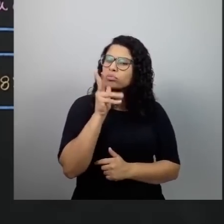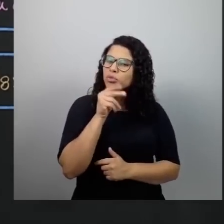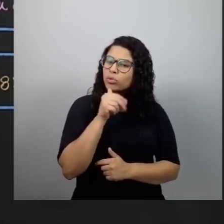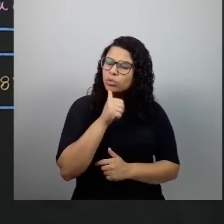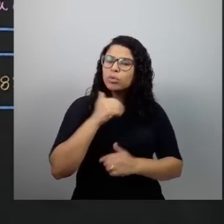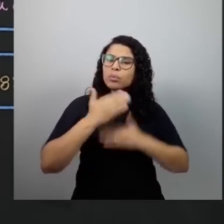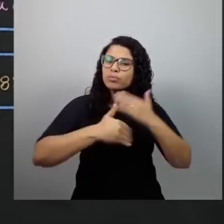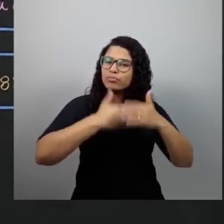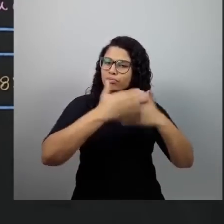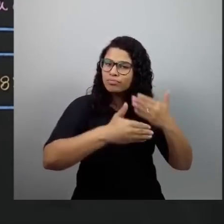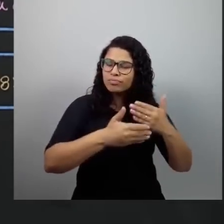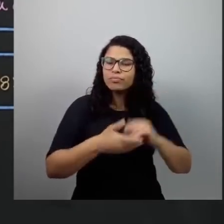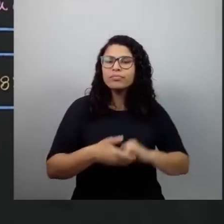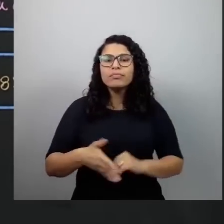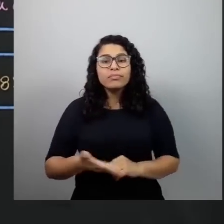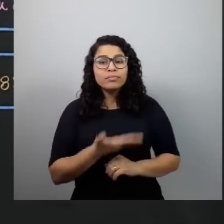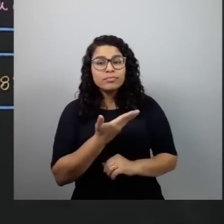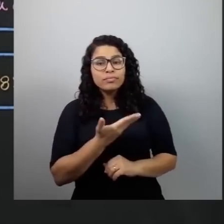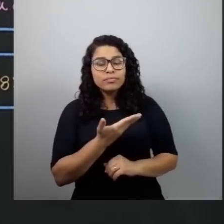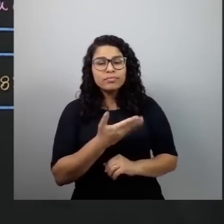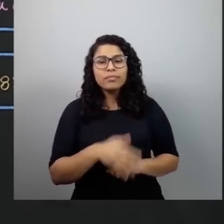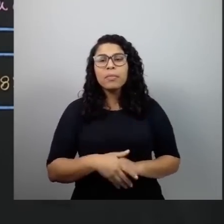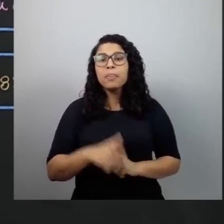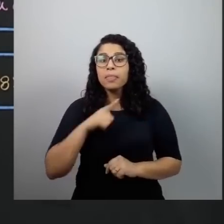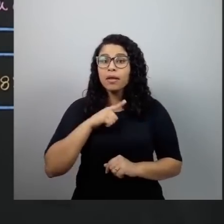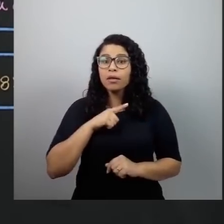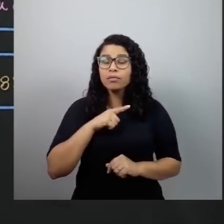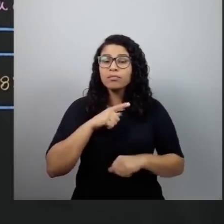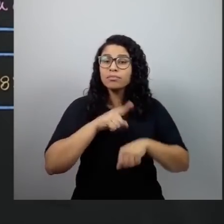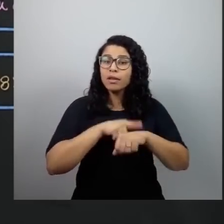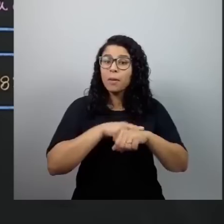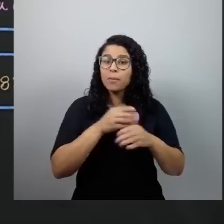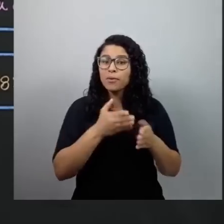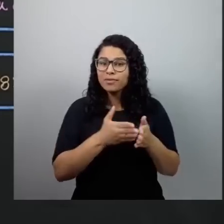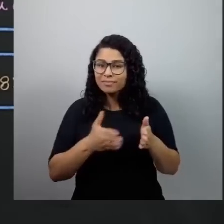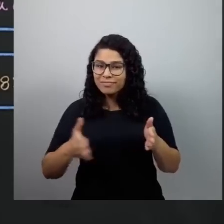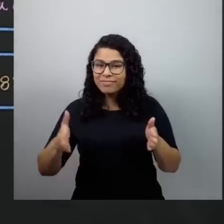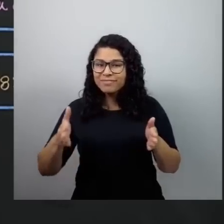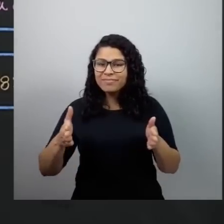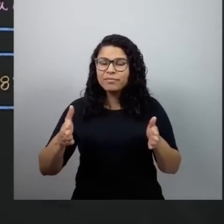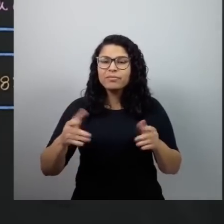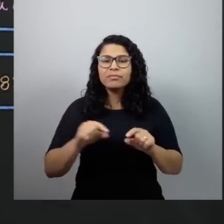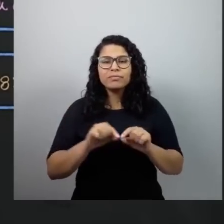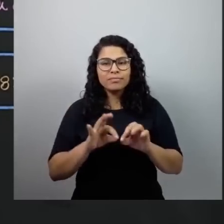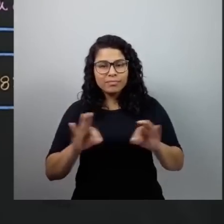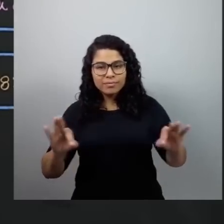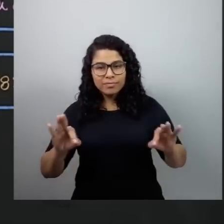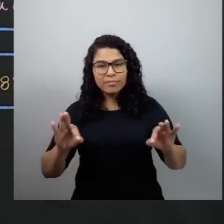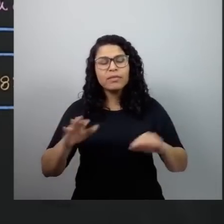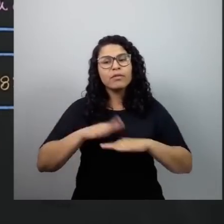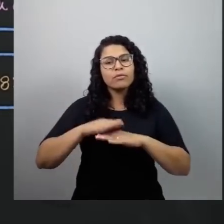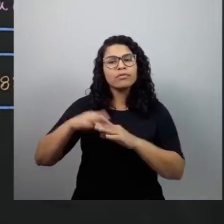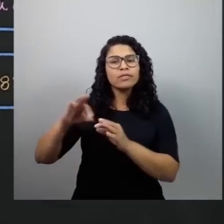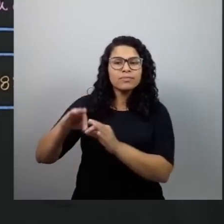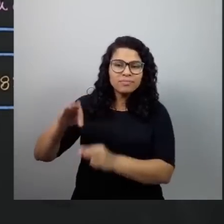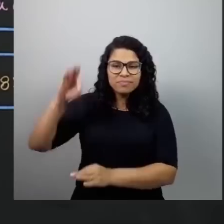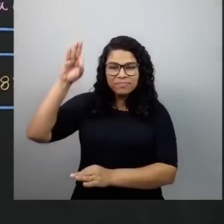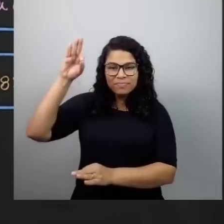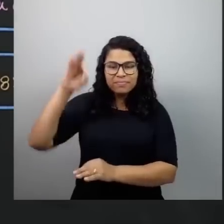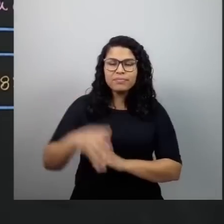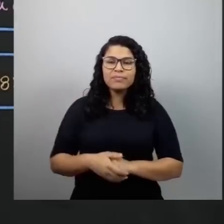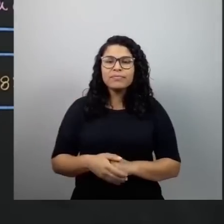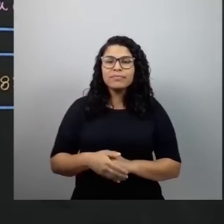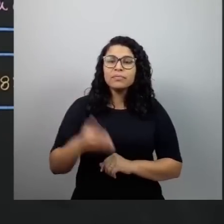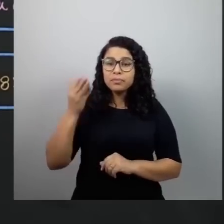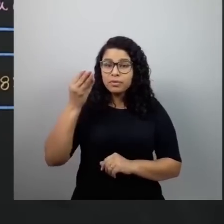Aqui no quadro, a gente tem uma linha do tempo, que eu fiz ao invés de horizontal, né, eu fiz de cima para